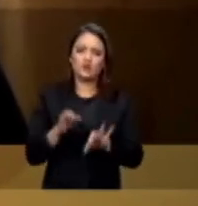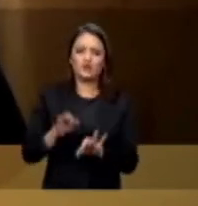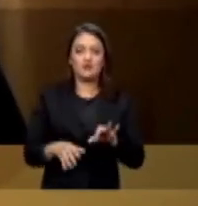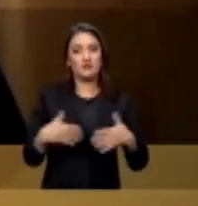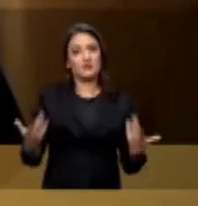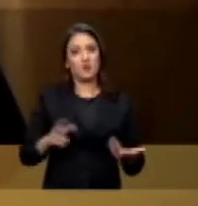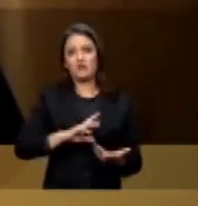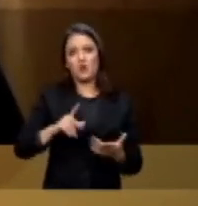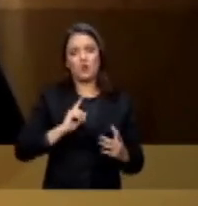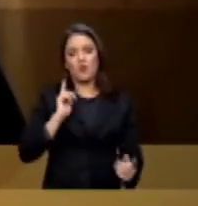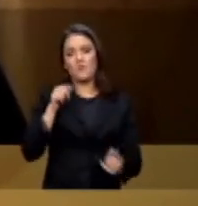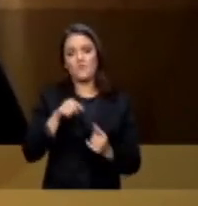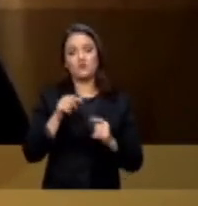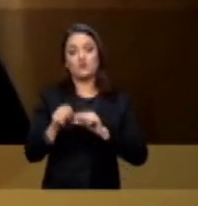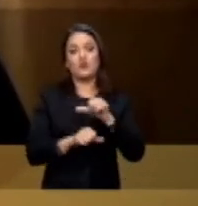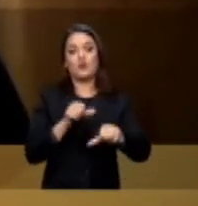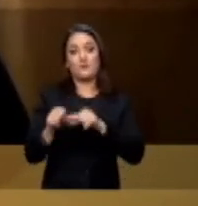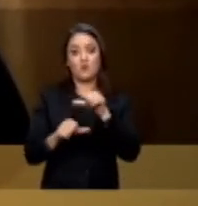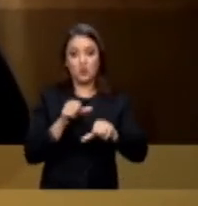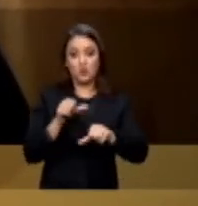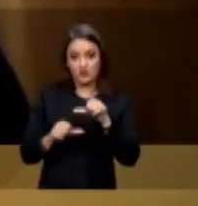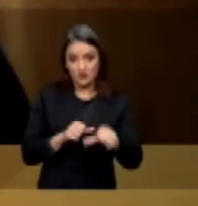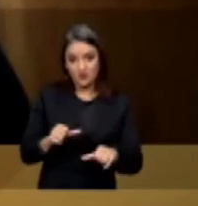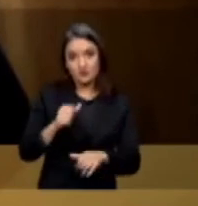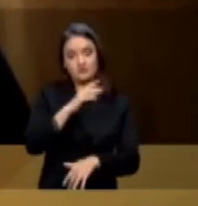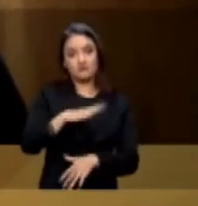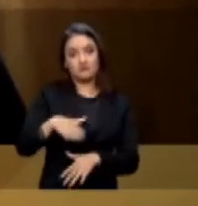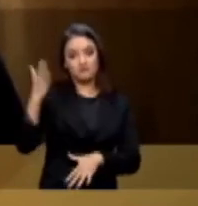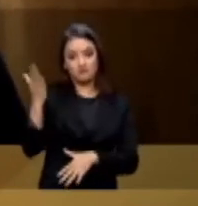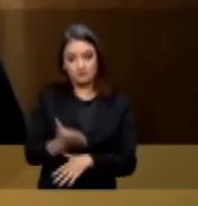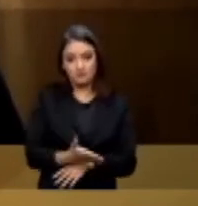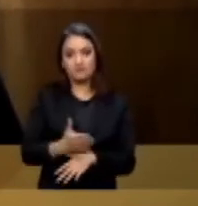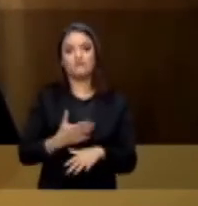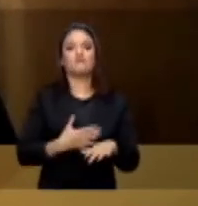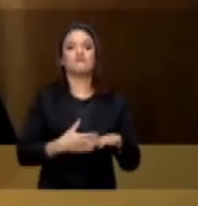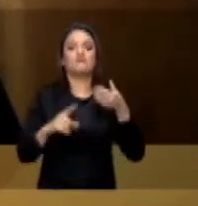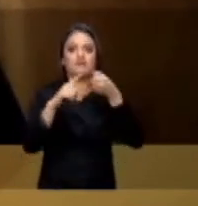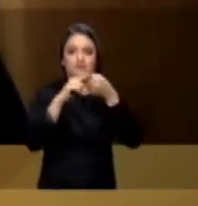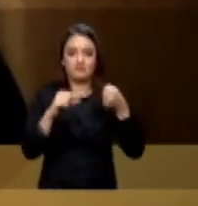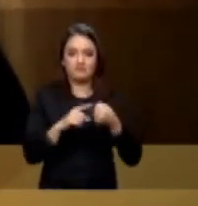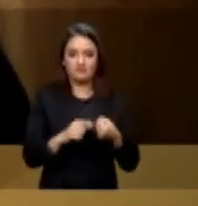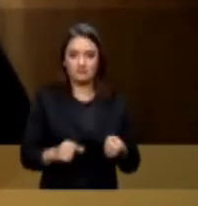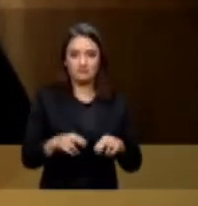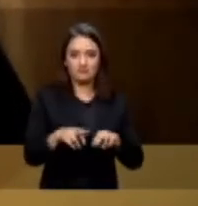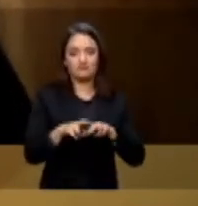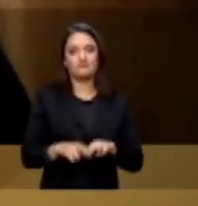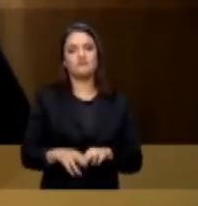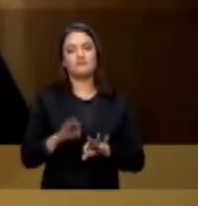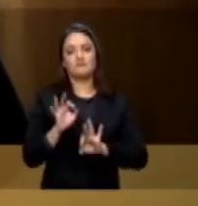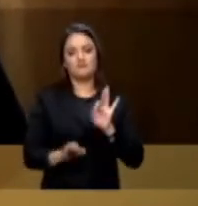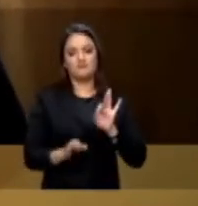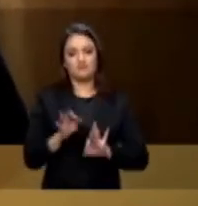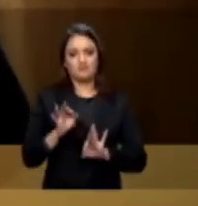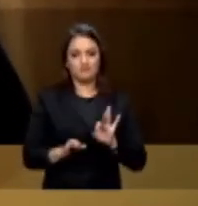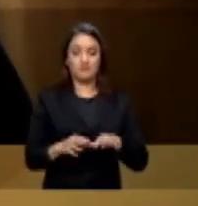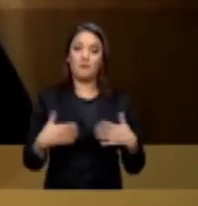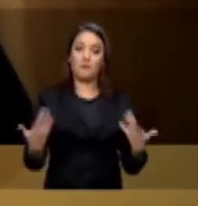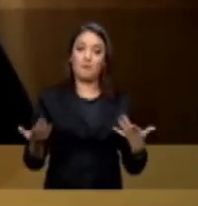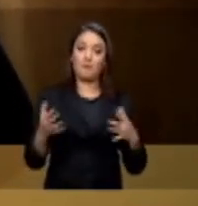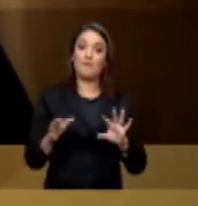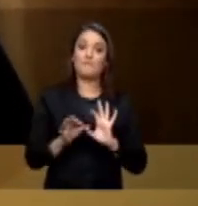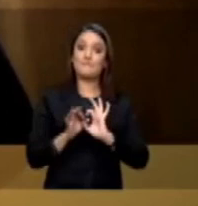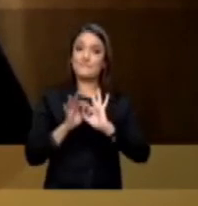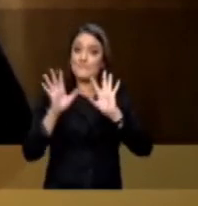ver, a mudança, a revogação, a nulificação desses dispositivos pela Corte Constitucional. As